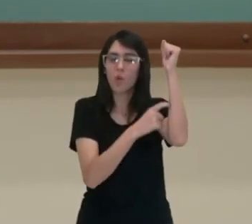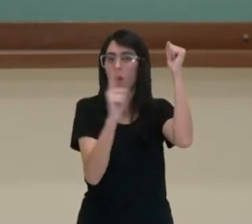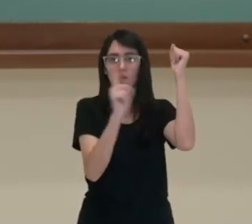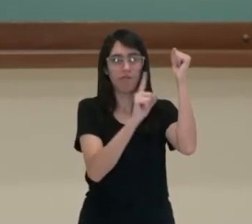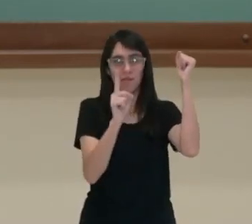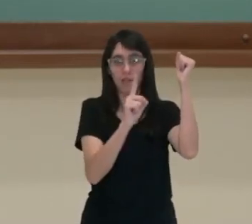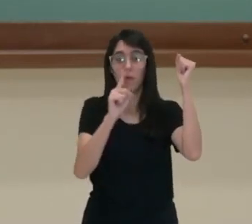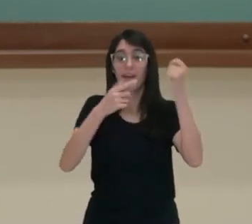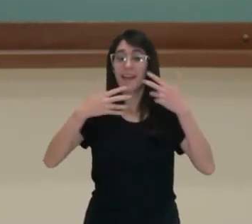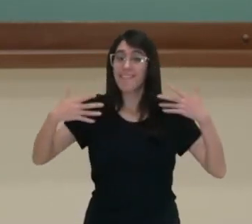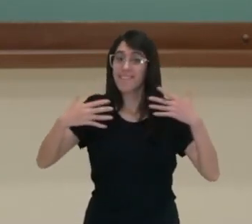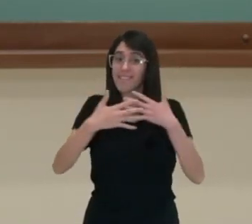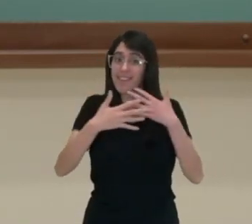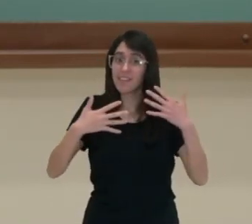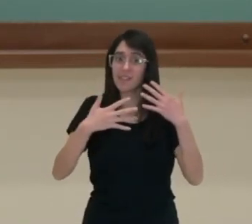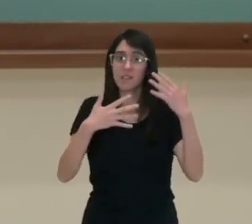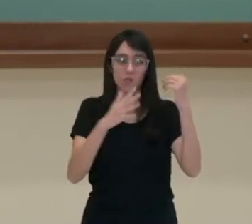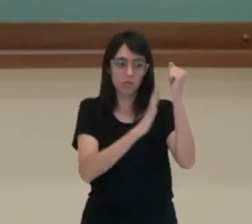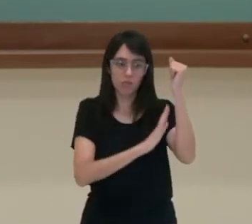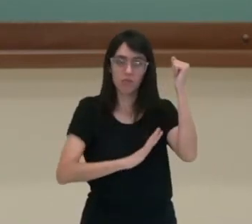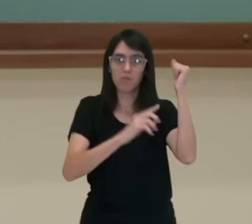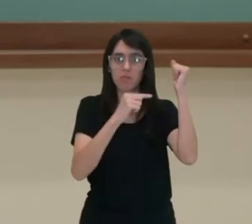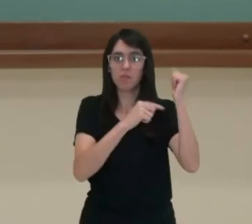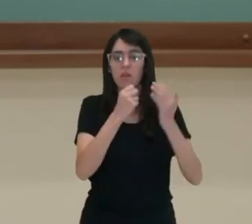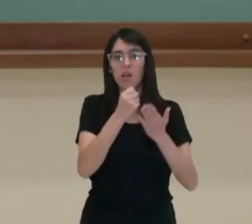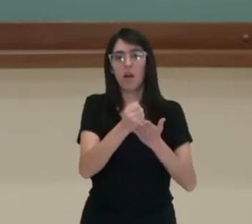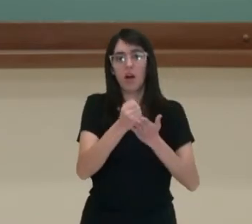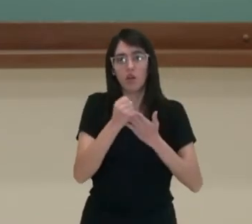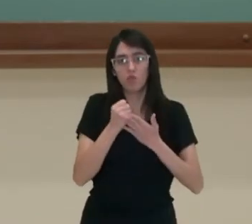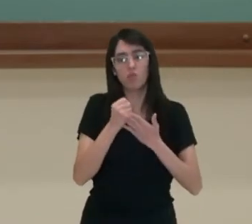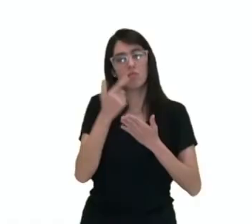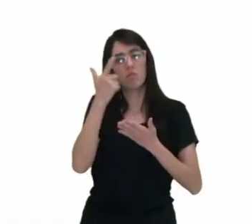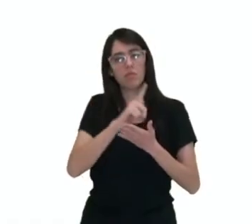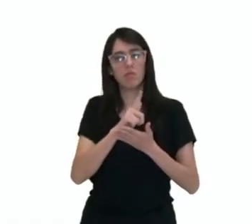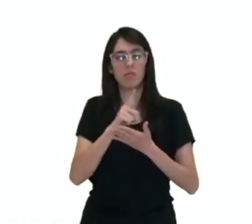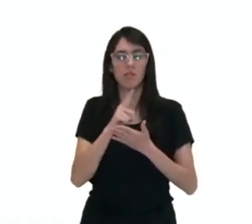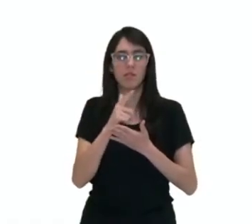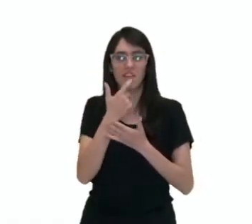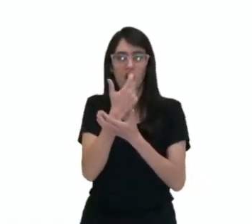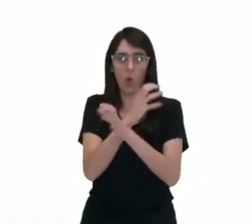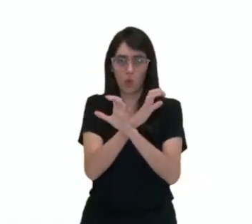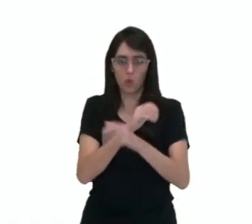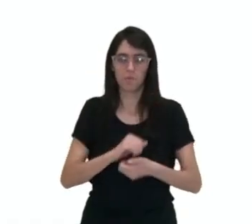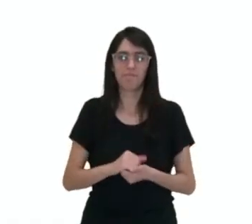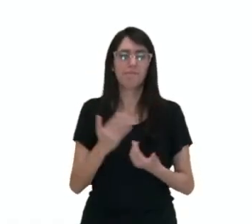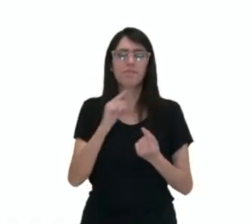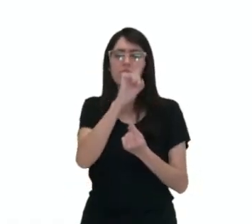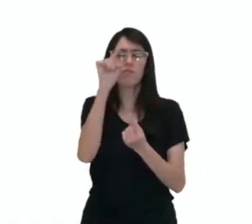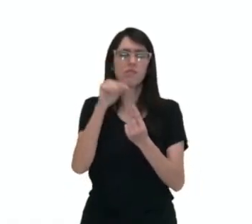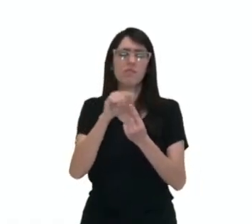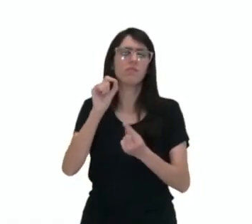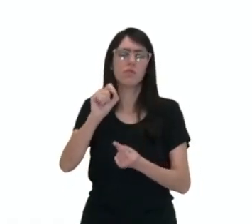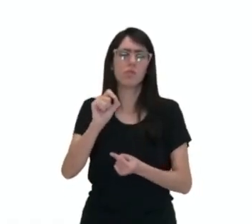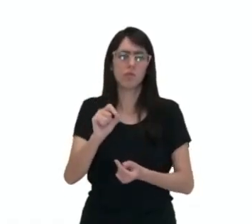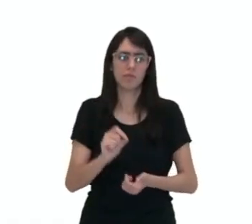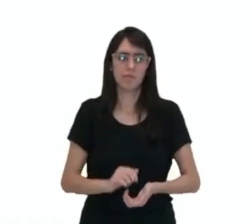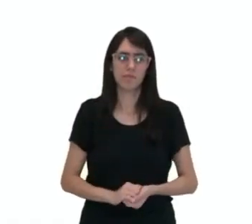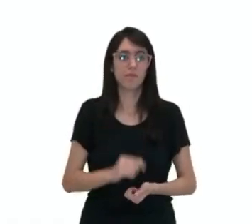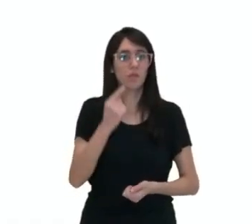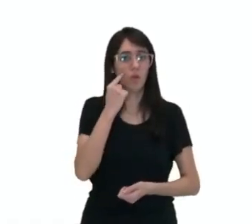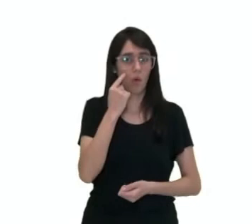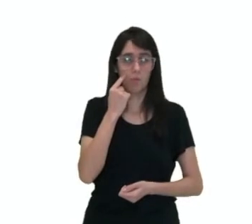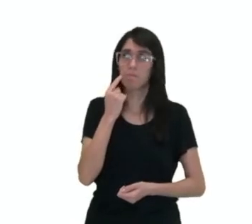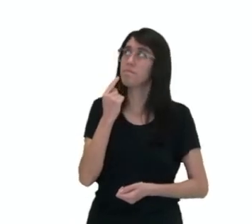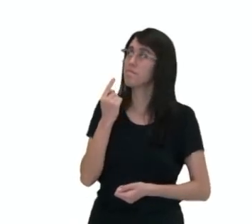do tecido que vai ajudar, né, na formação do osso. Então, qual é a função desse tecido? Olha, por que a